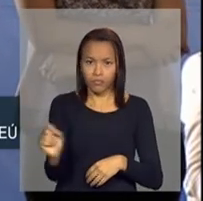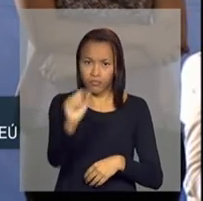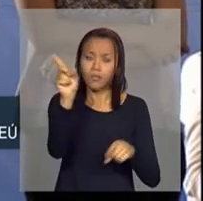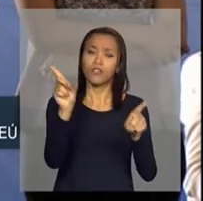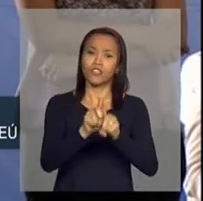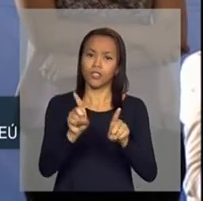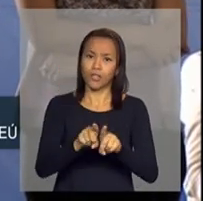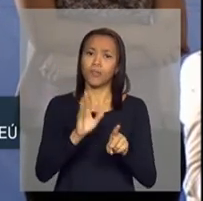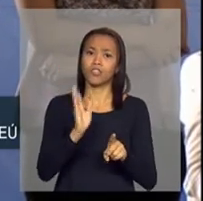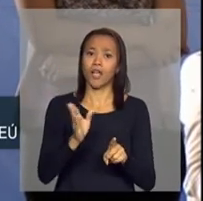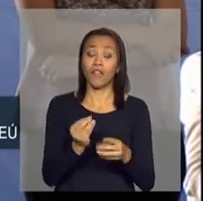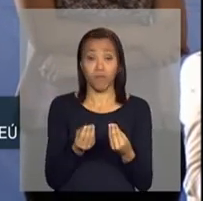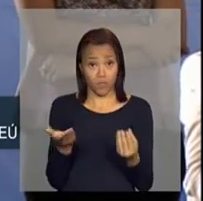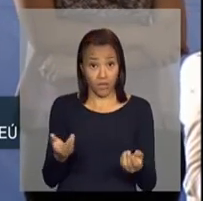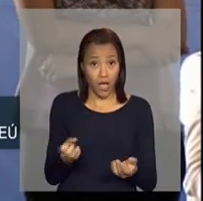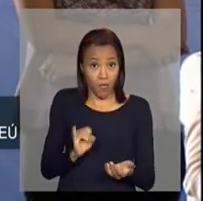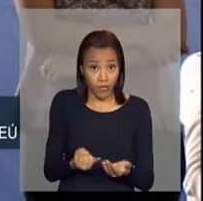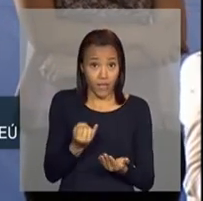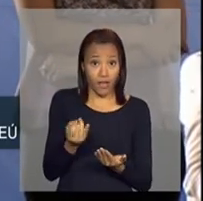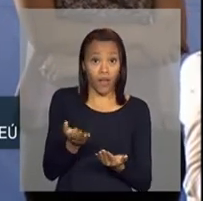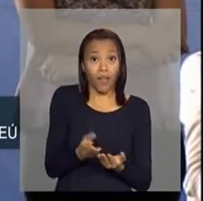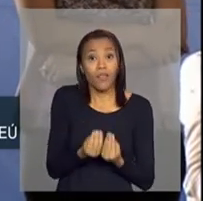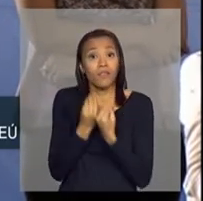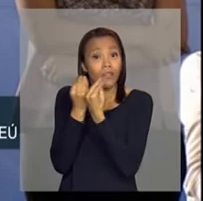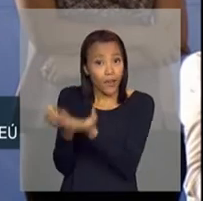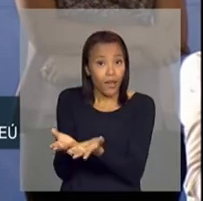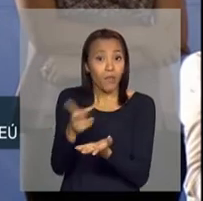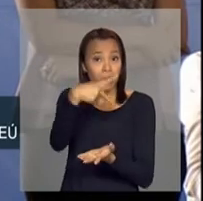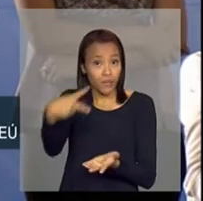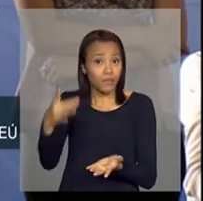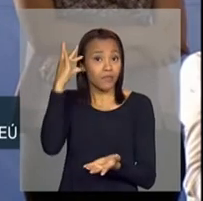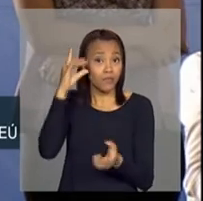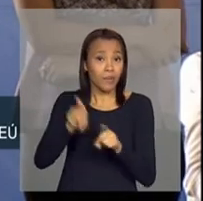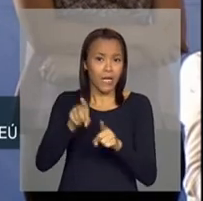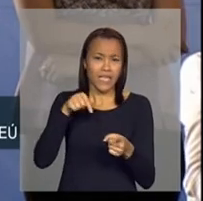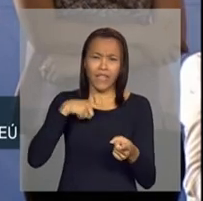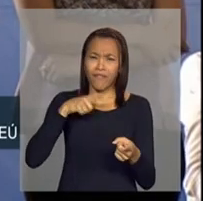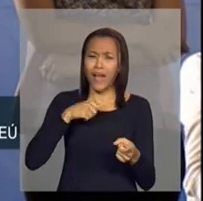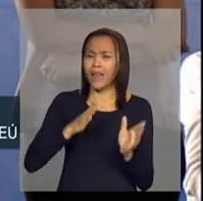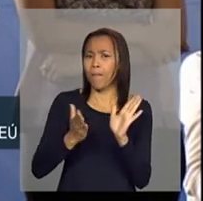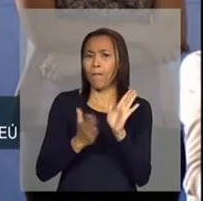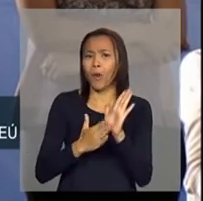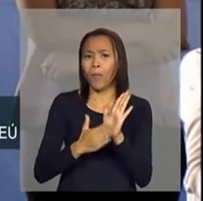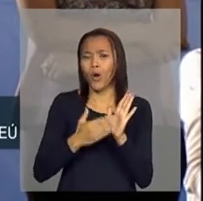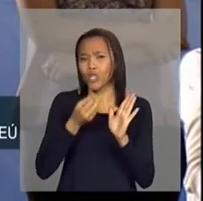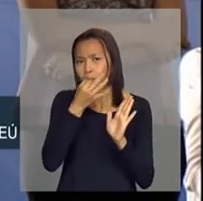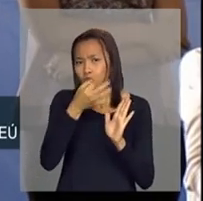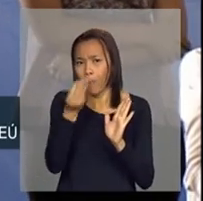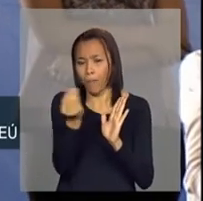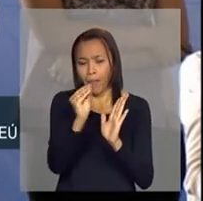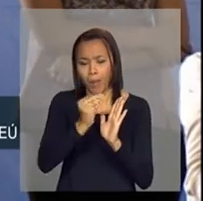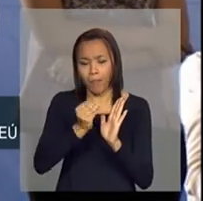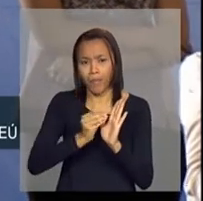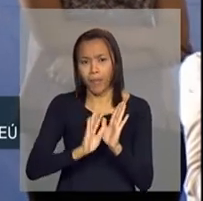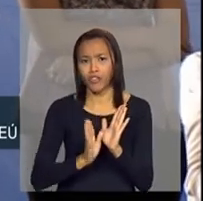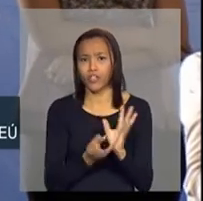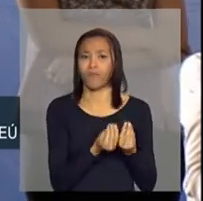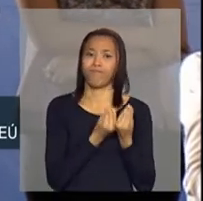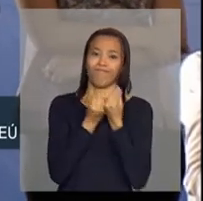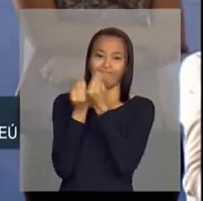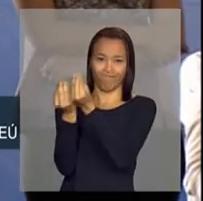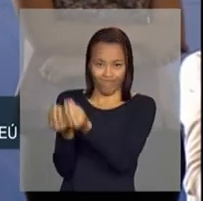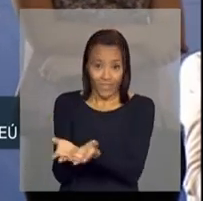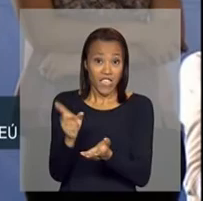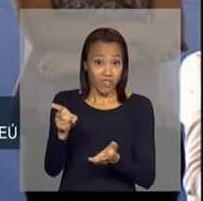senhora, que tem aqui diversas propostas, que, sendo implementada, nós haveremos, da mesma forma que a senhora está acabando